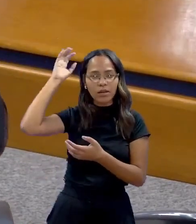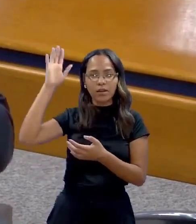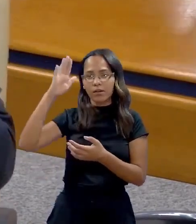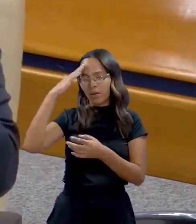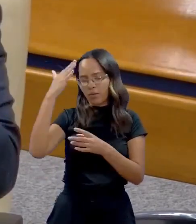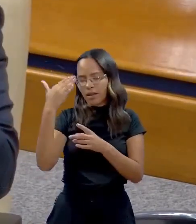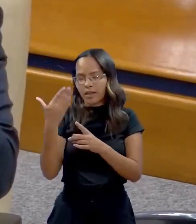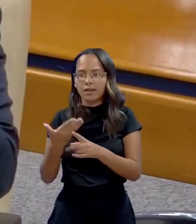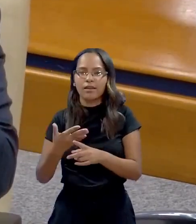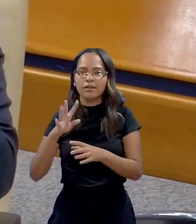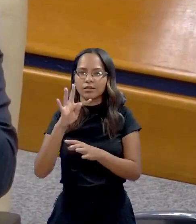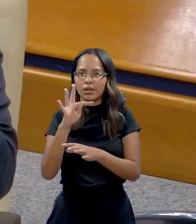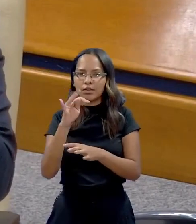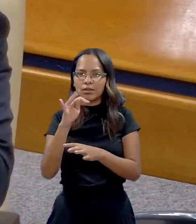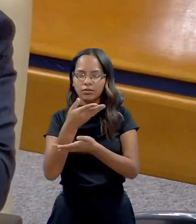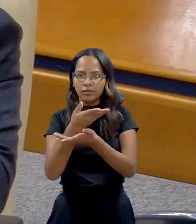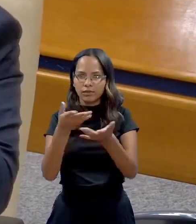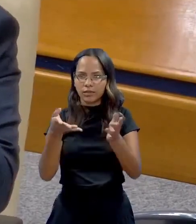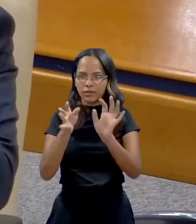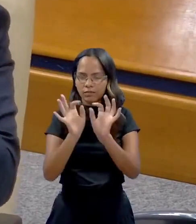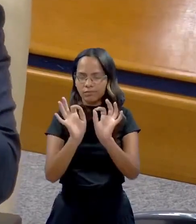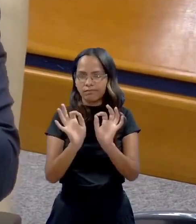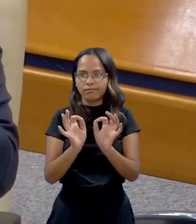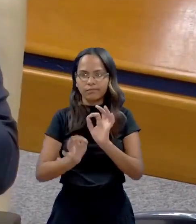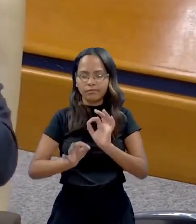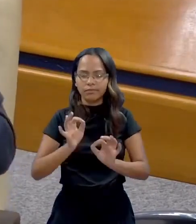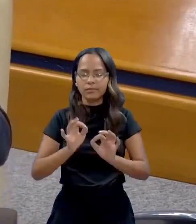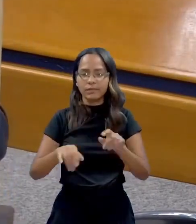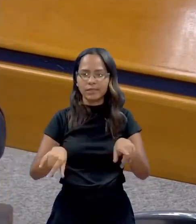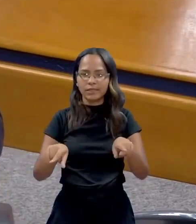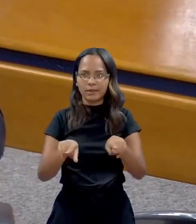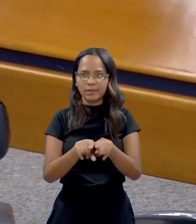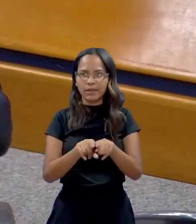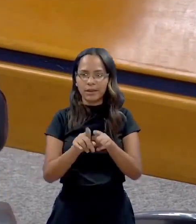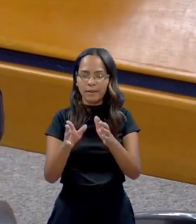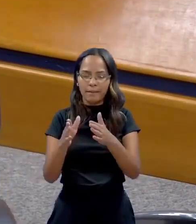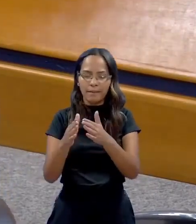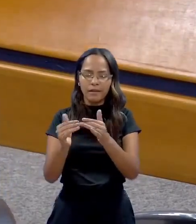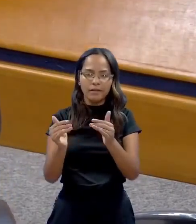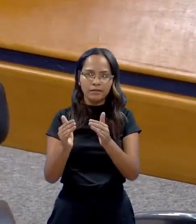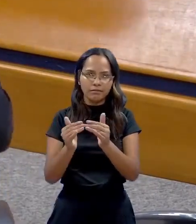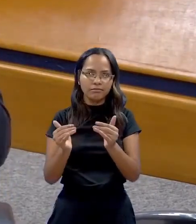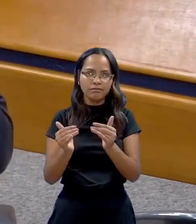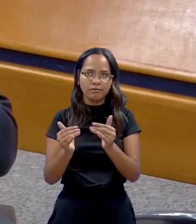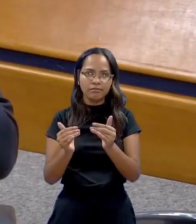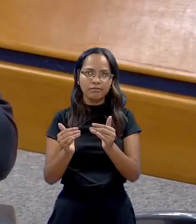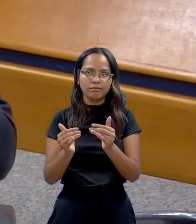vocês, de maneira justa. E também o requerimento...